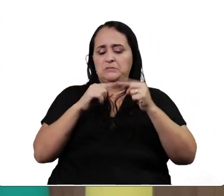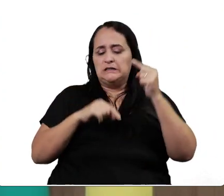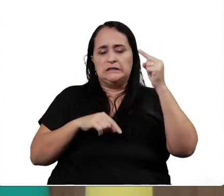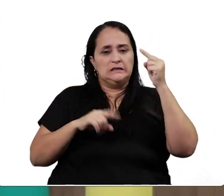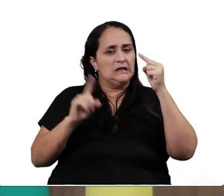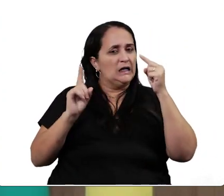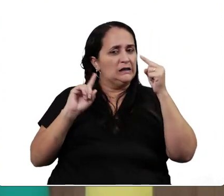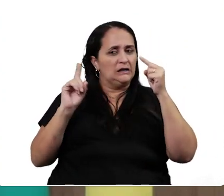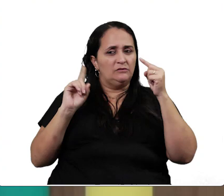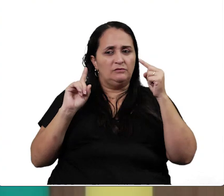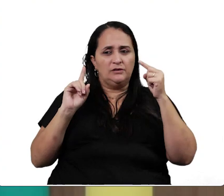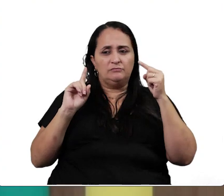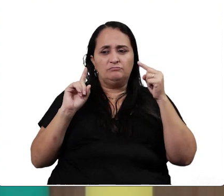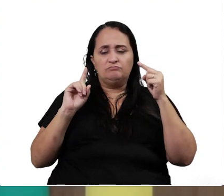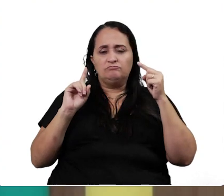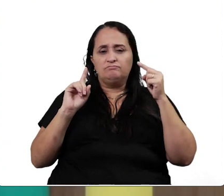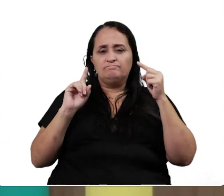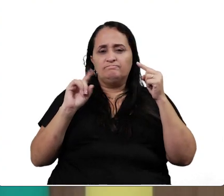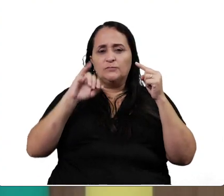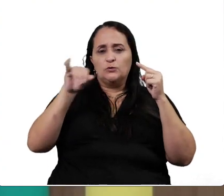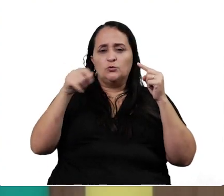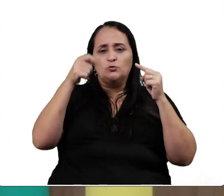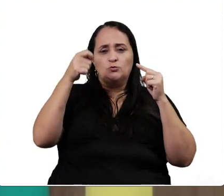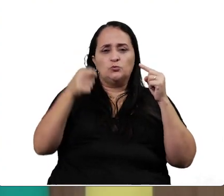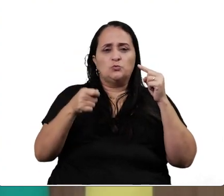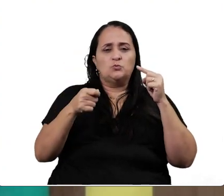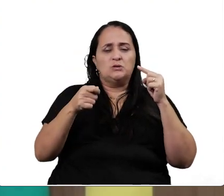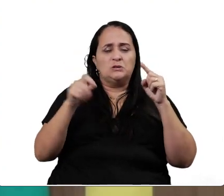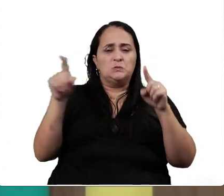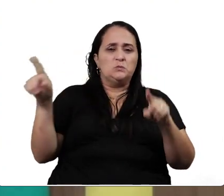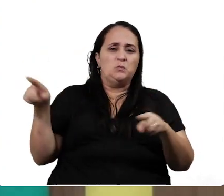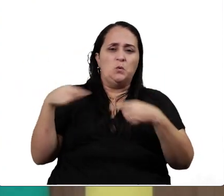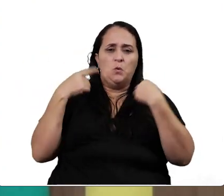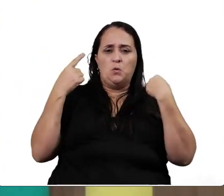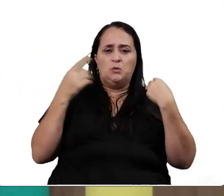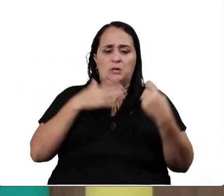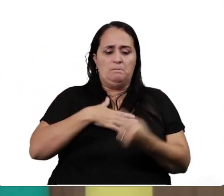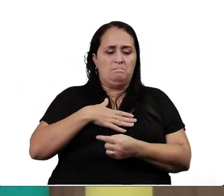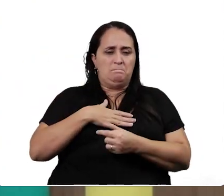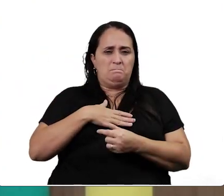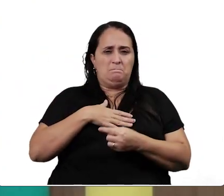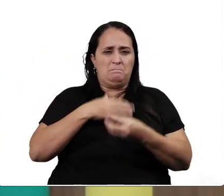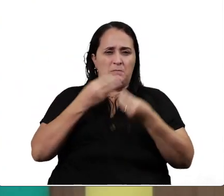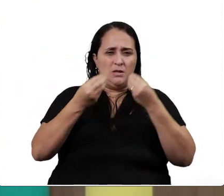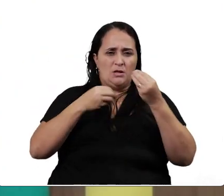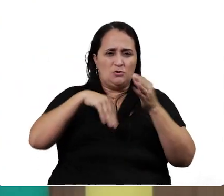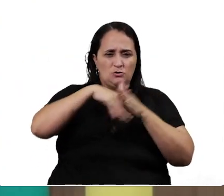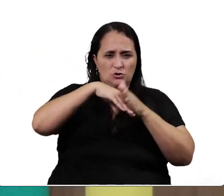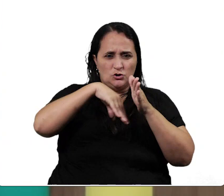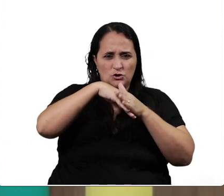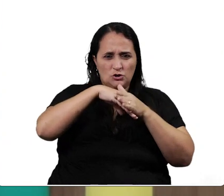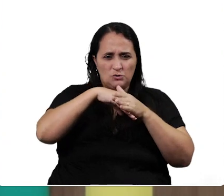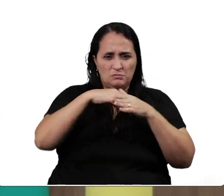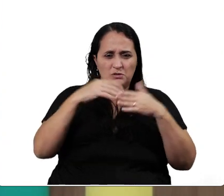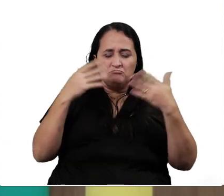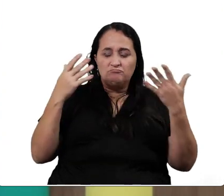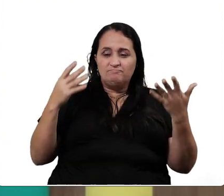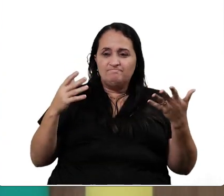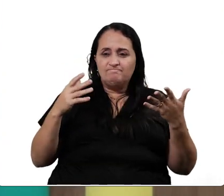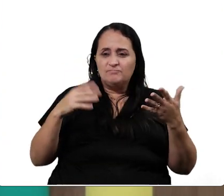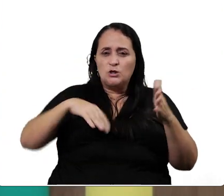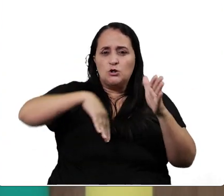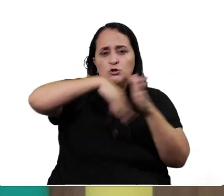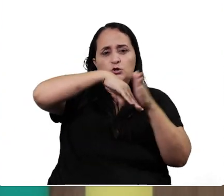tem nada a ver. O juiz sempre está contra o meu time, não tem nem conexão com a frase. A letra D